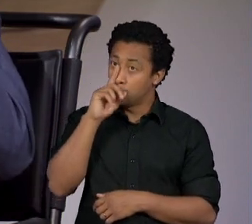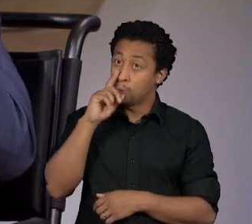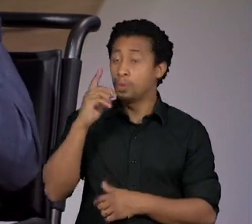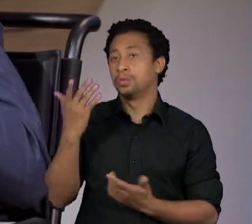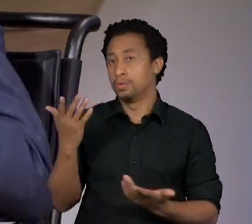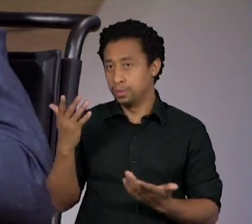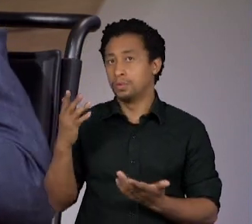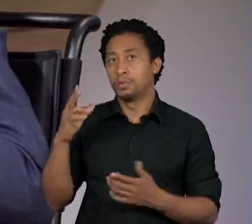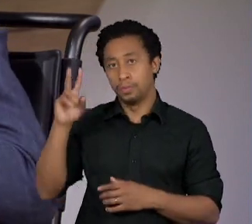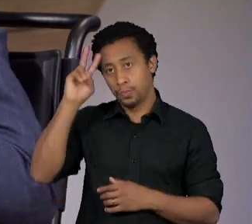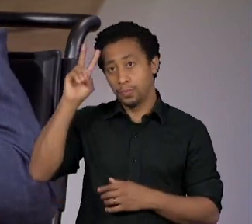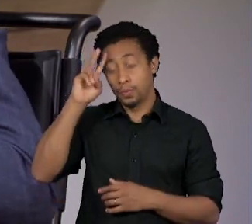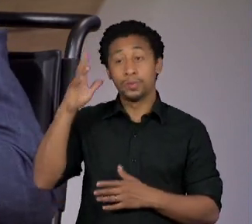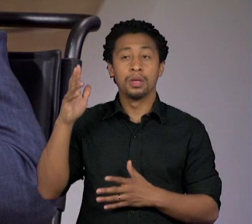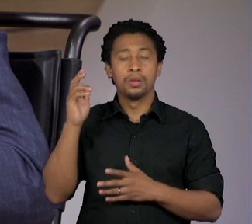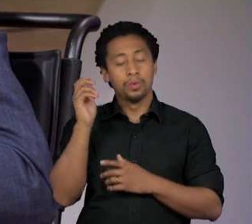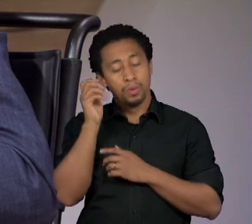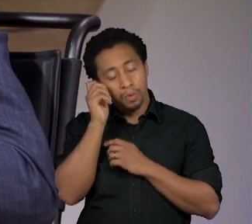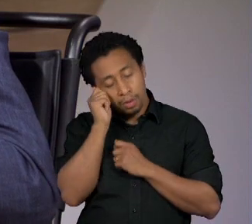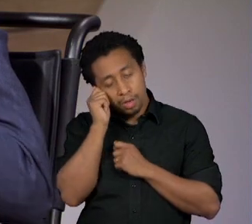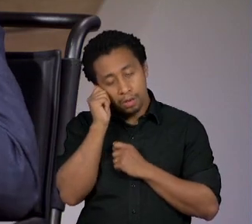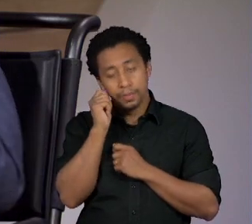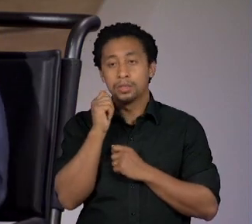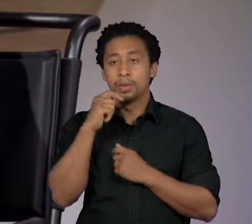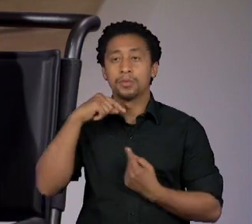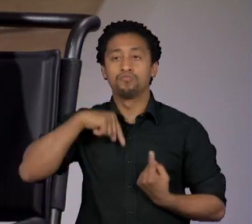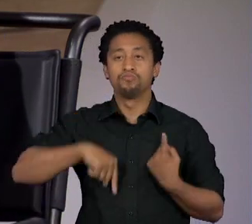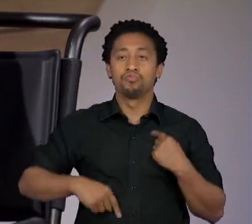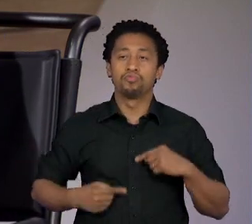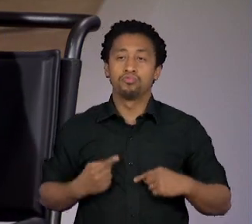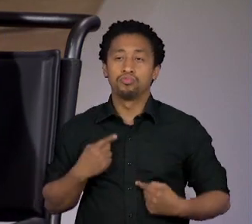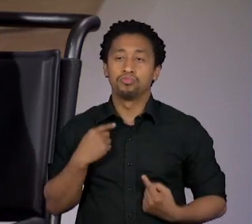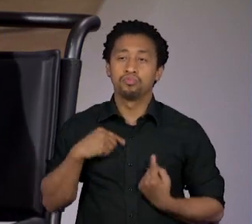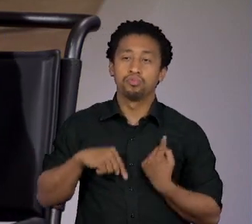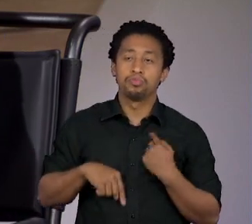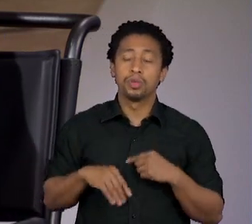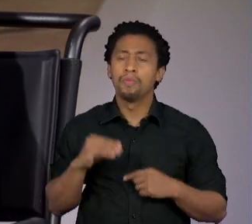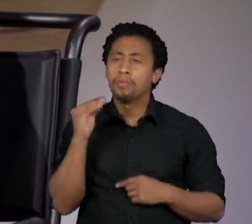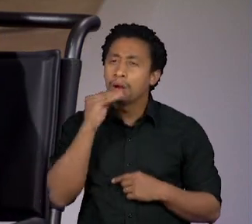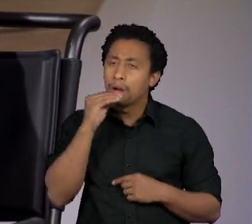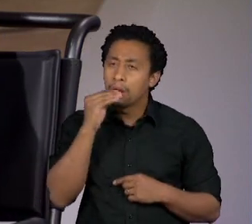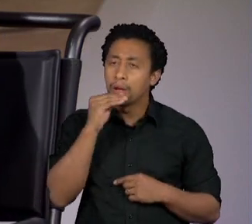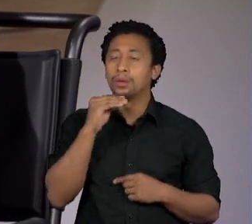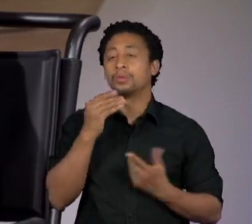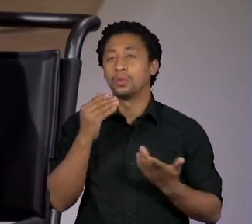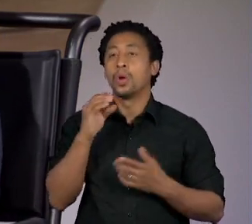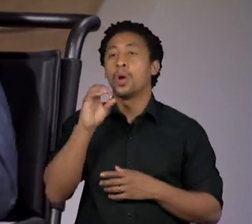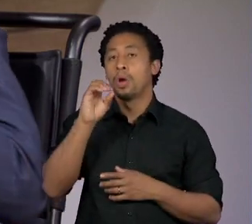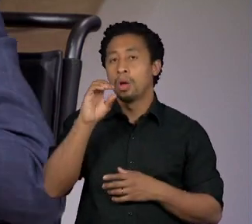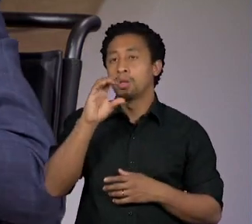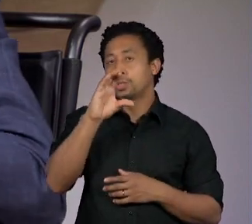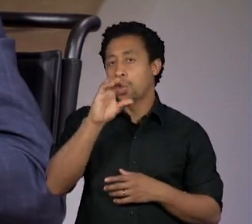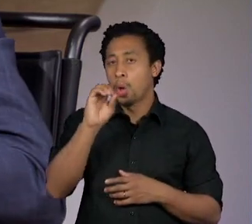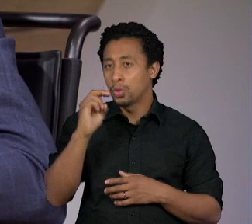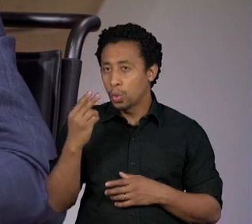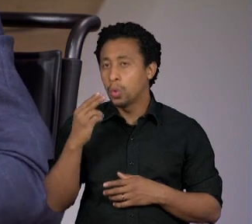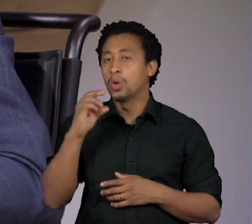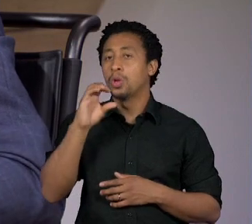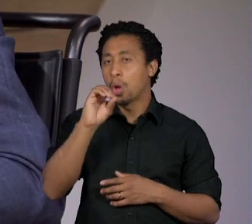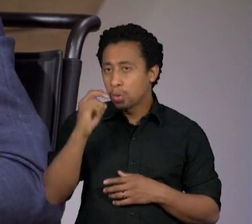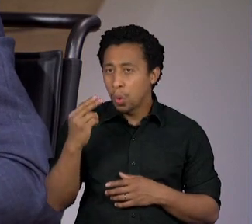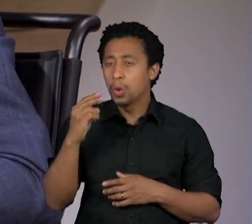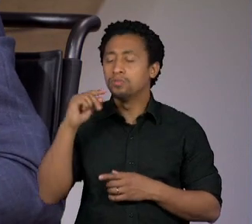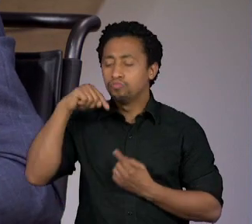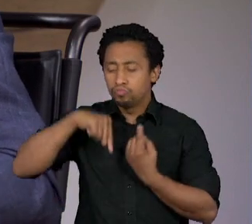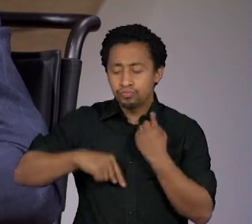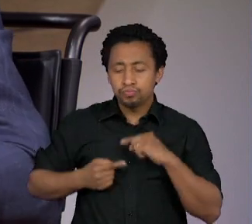a baixa oxigenação do cérebro, né, aumenta o risco não só de distúrbio de memória, como de AVC, como doenças cardíacas,